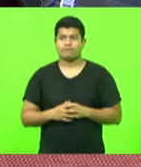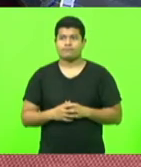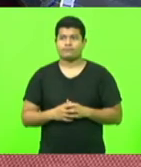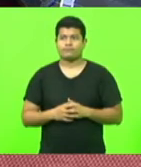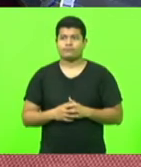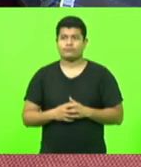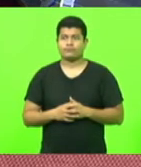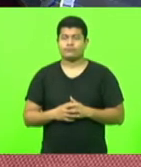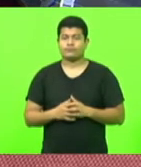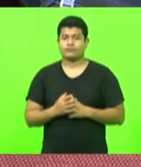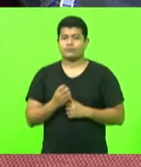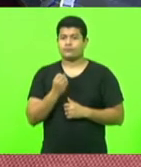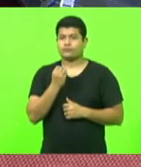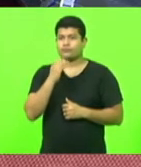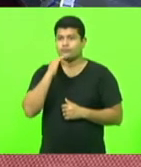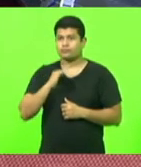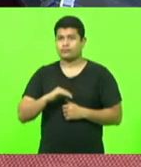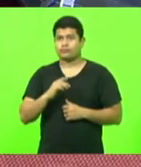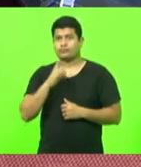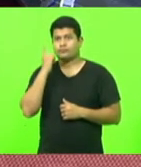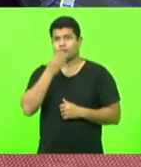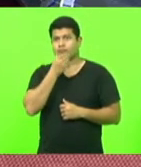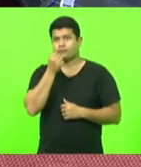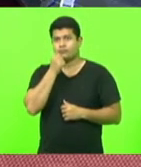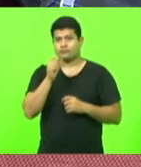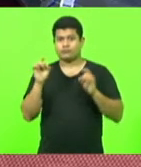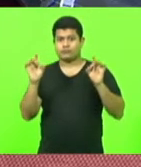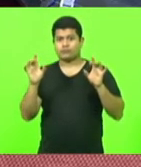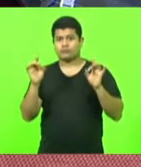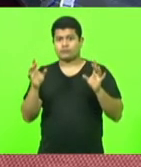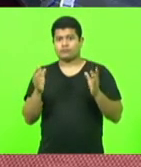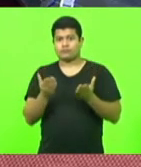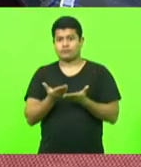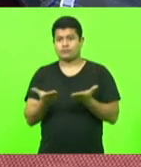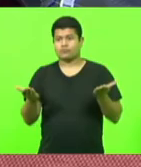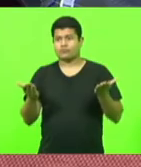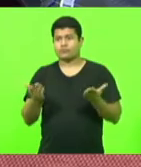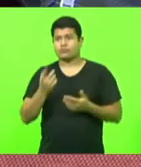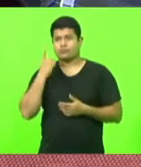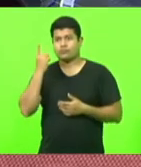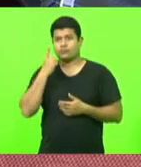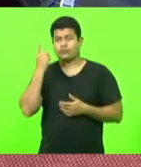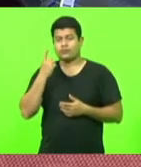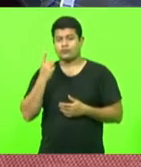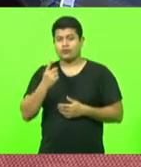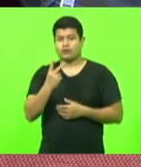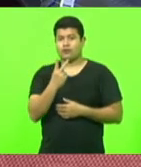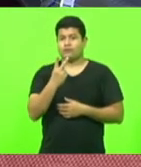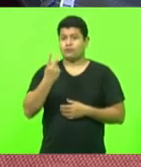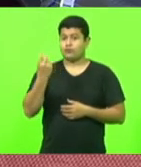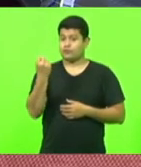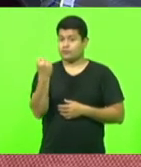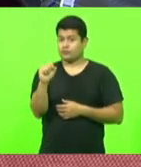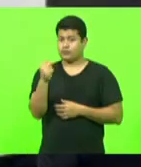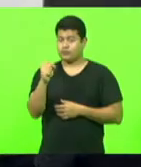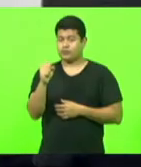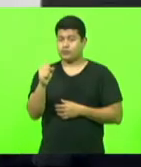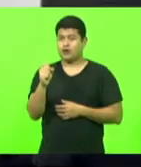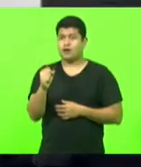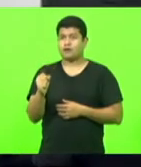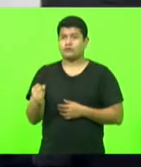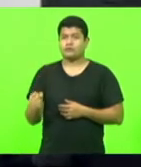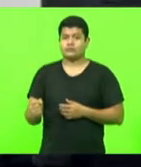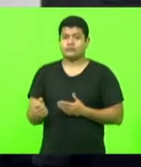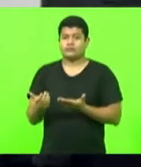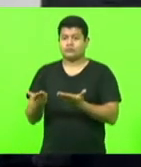Boa tarde, deputados e deputadas, especialmente a todos os deputados e as deputadas da 28ª edição do Parlamento Jovem.